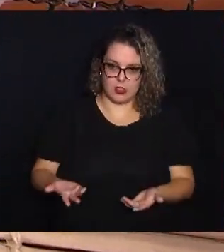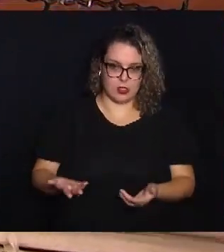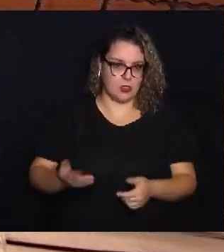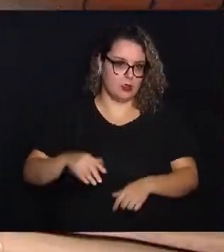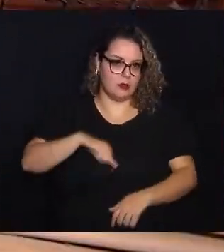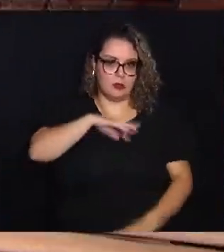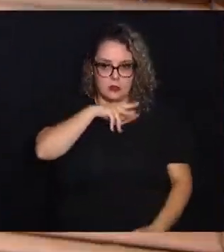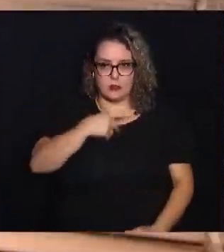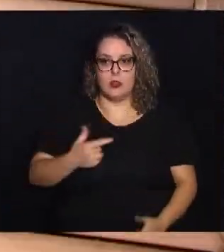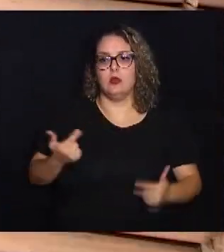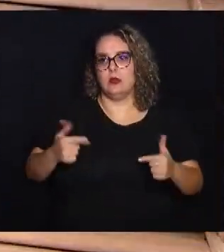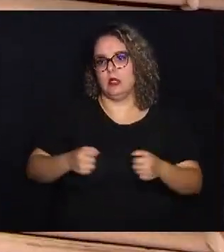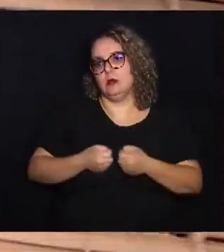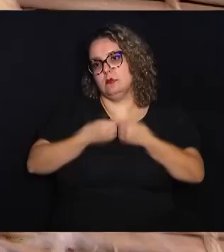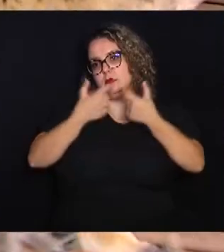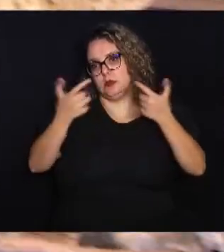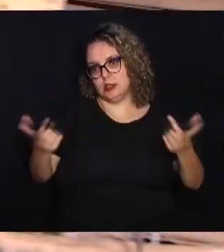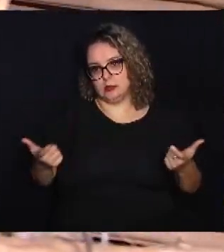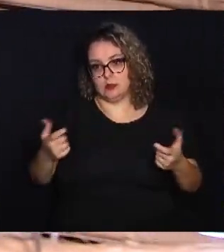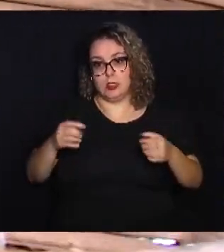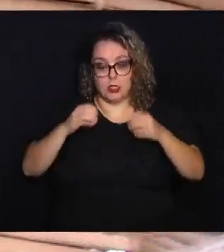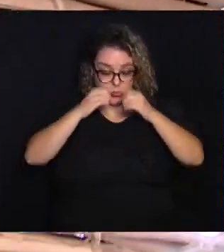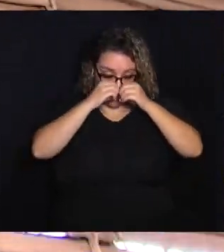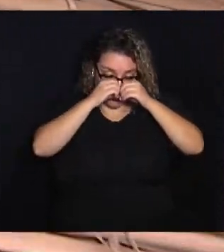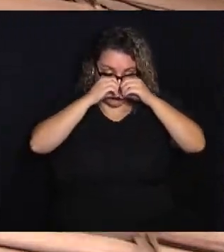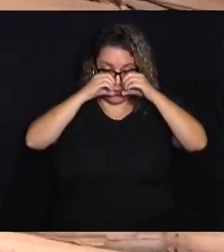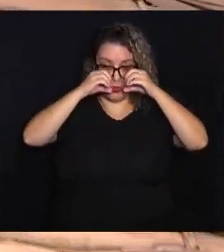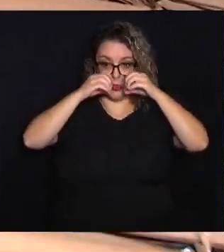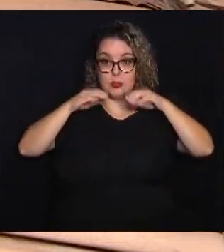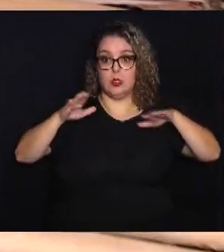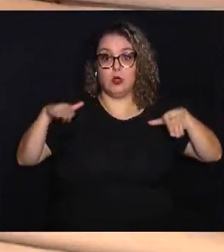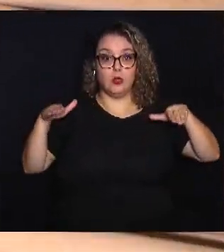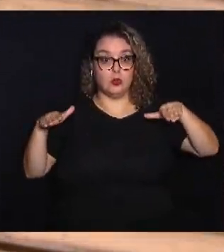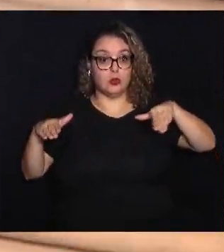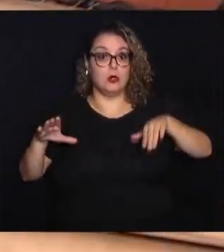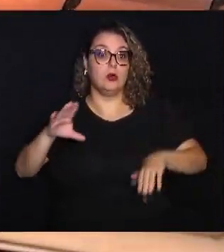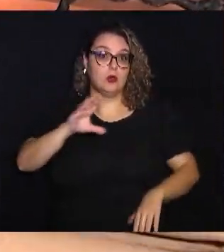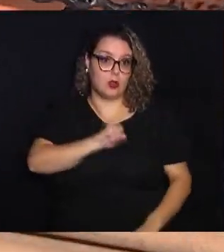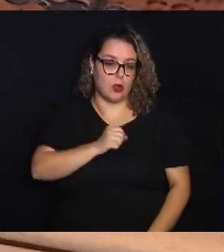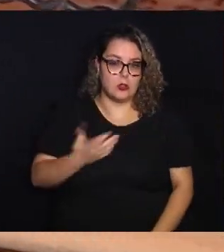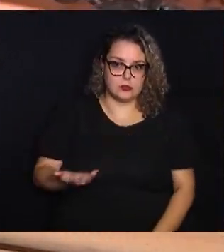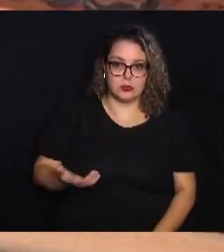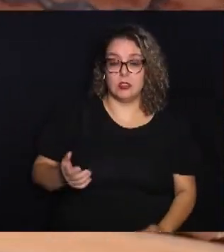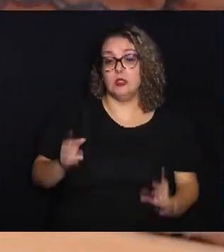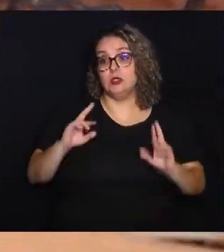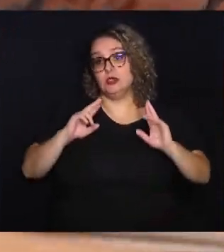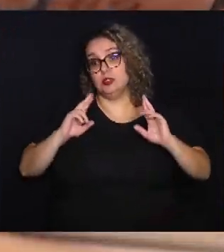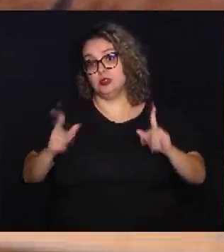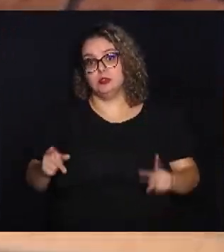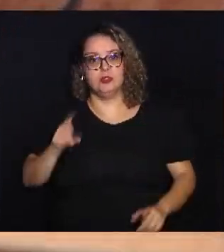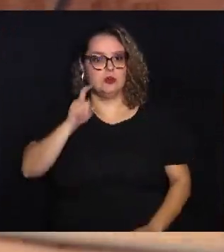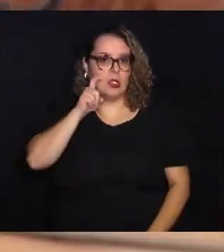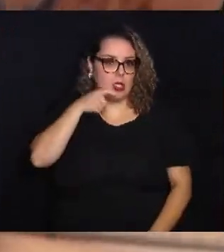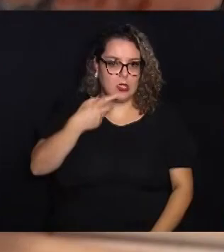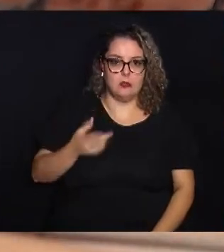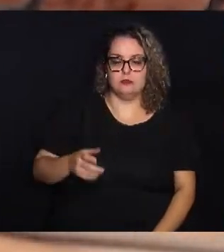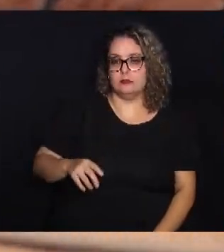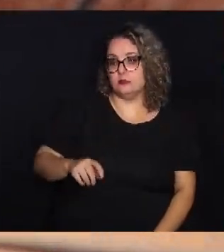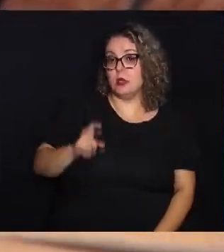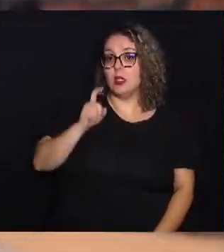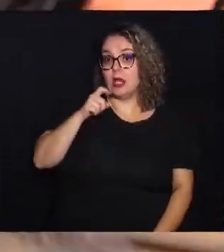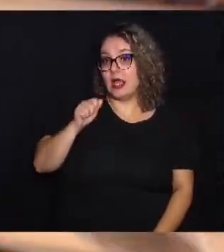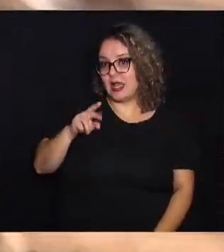né? Então o espaço é super bem-vindo. As corujas, elas gostam de voar, então diferente de